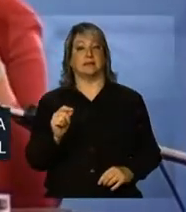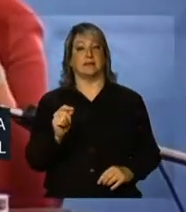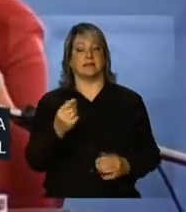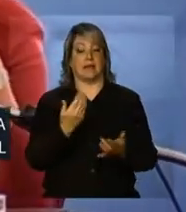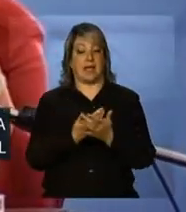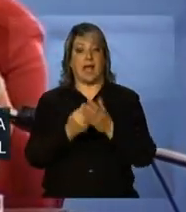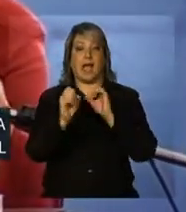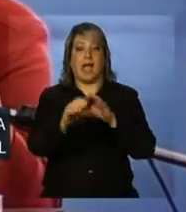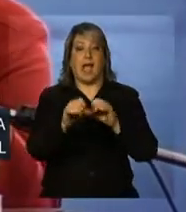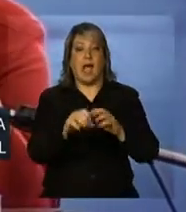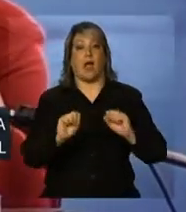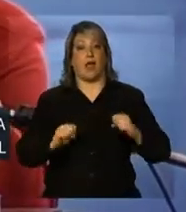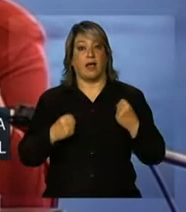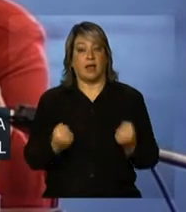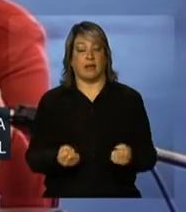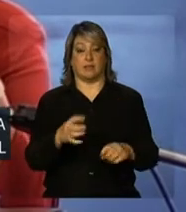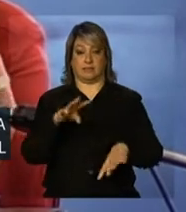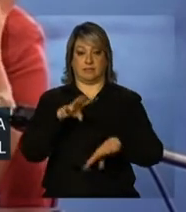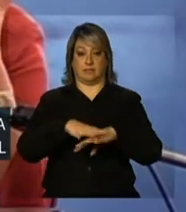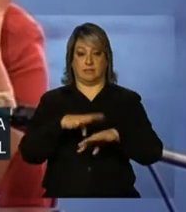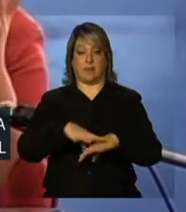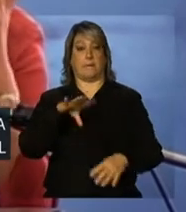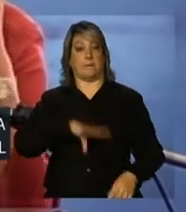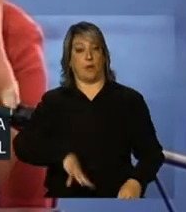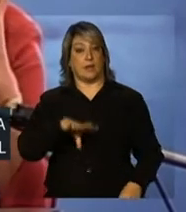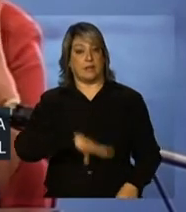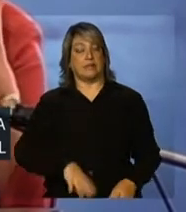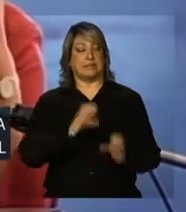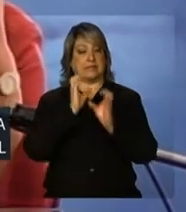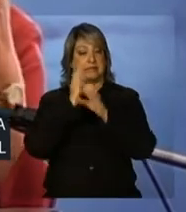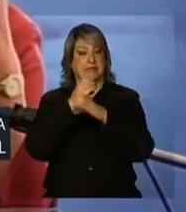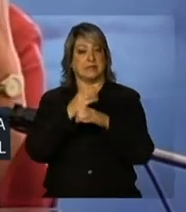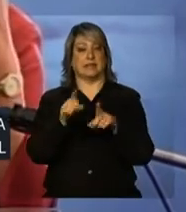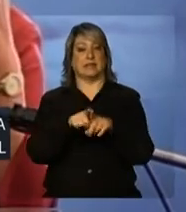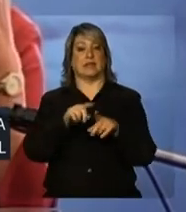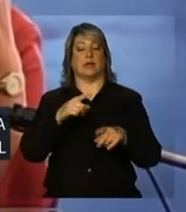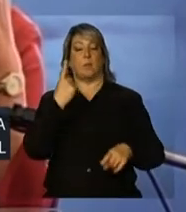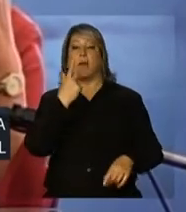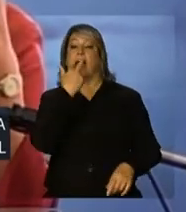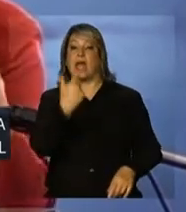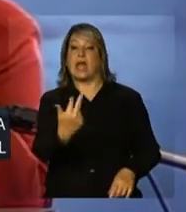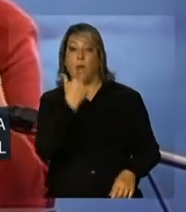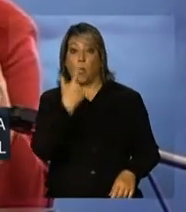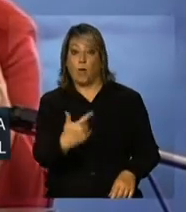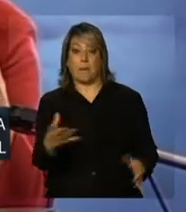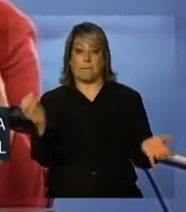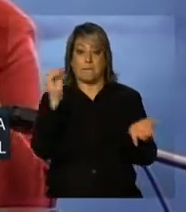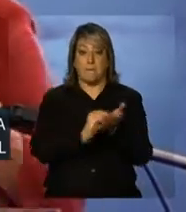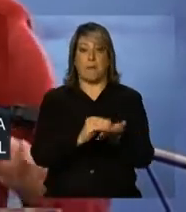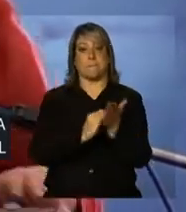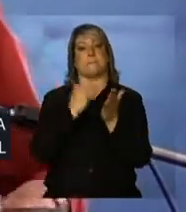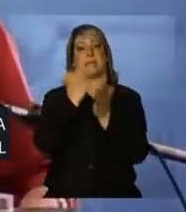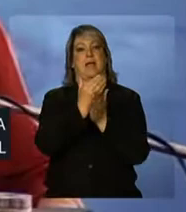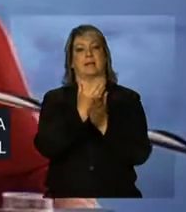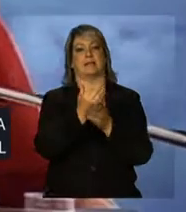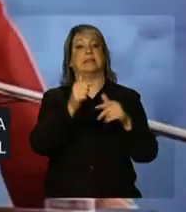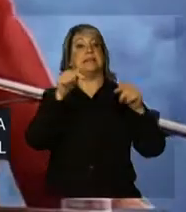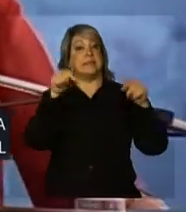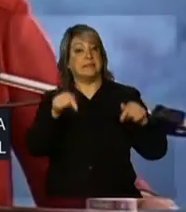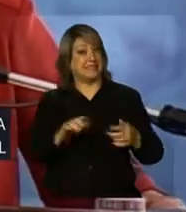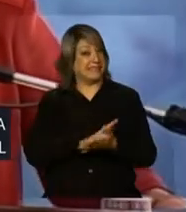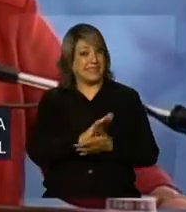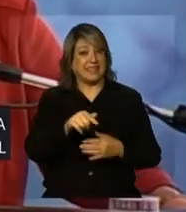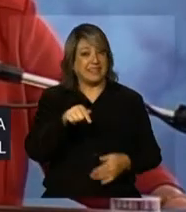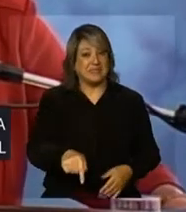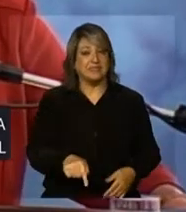as aulas de reforço em matemática português ciências e uma língua sem isso nós